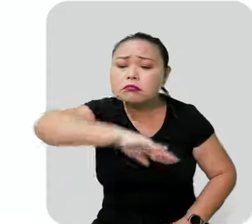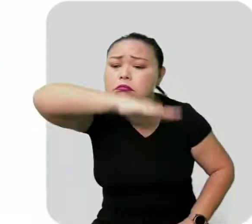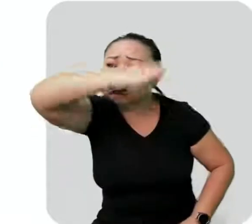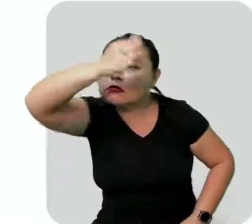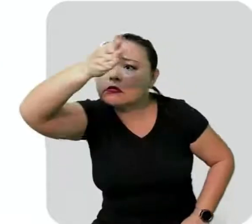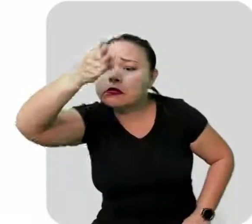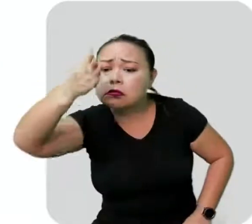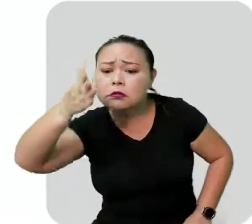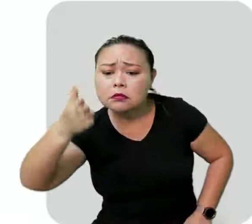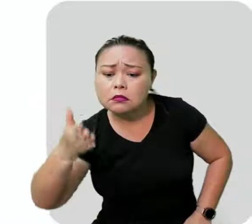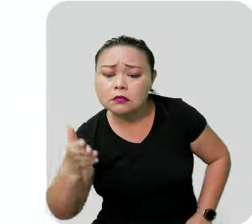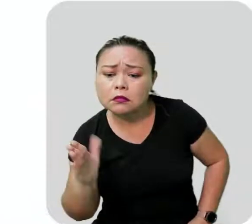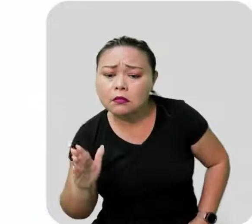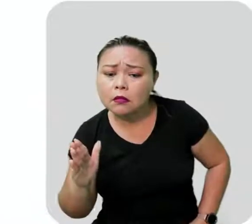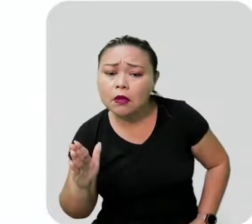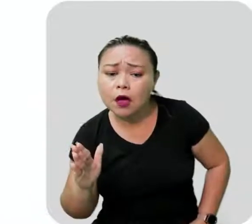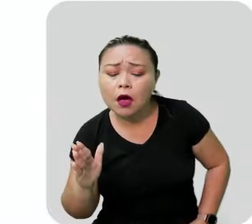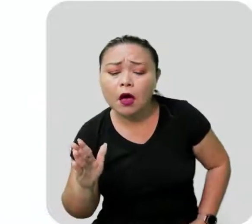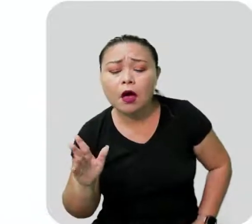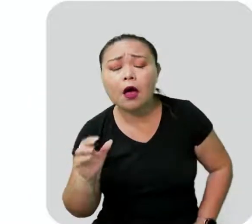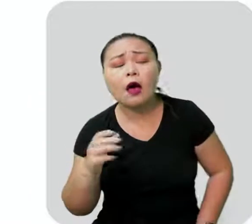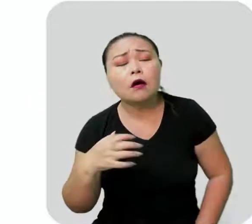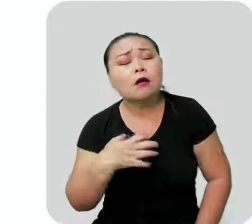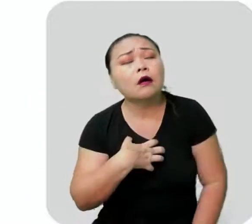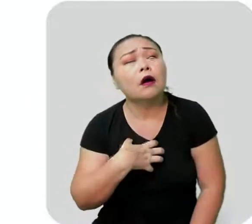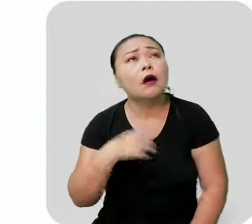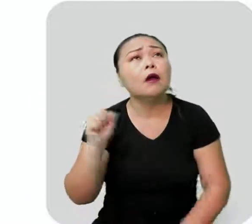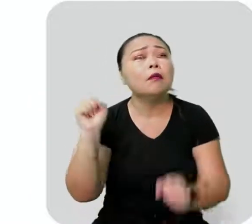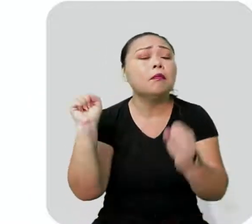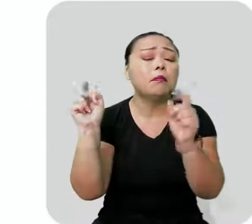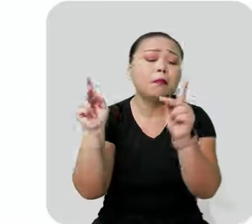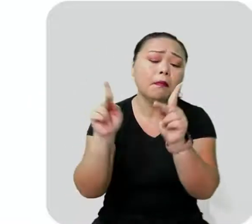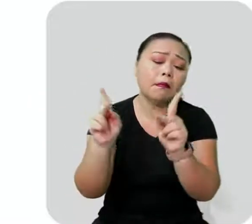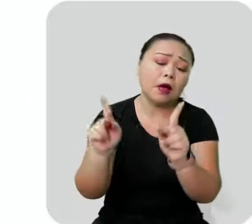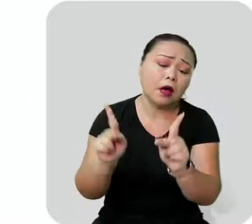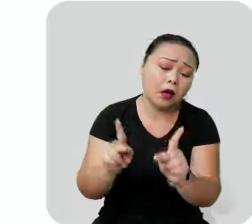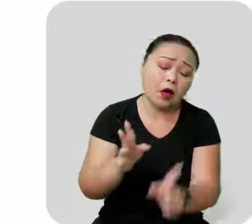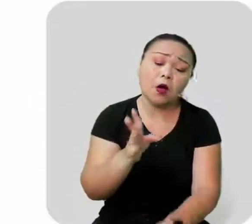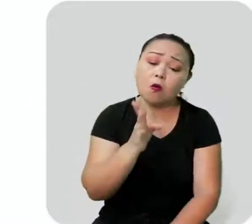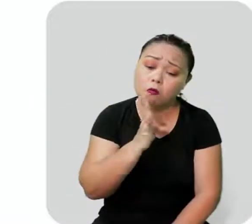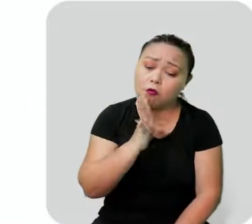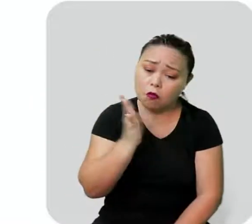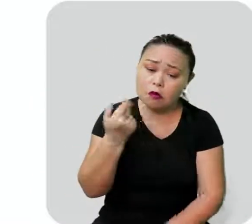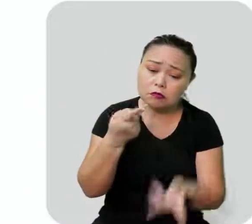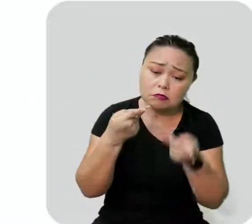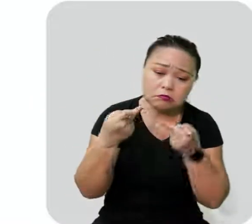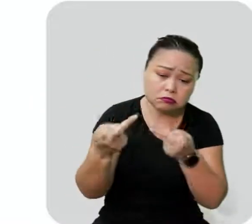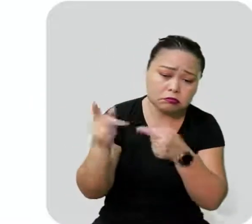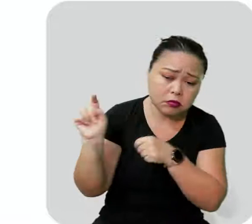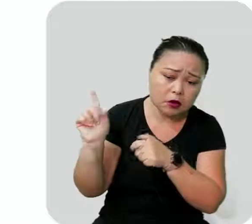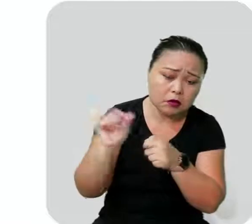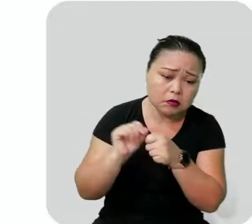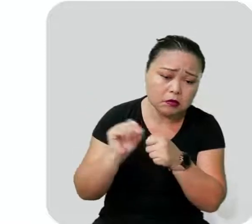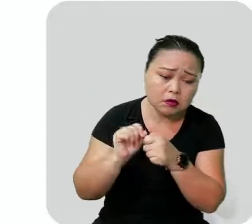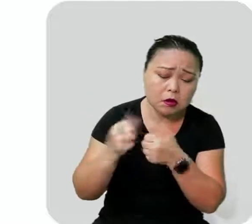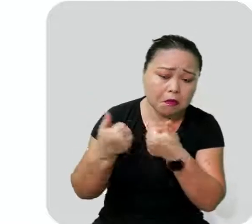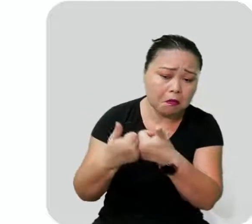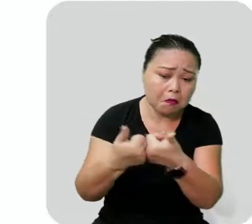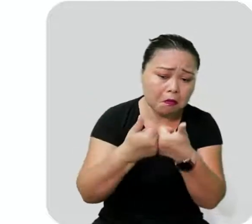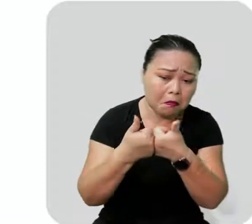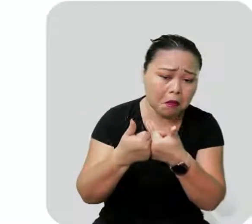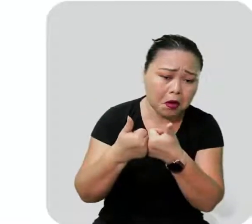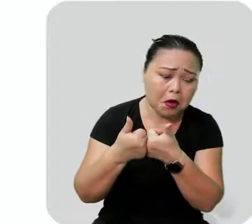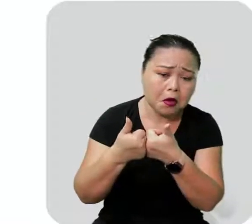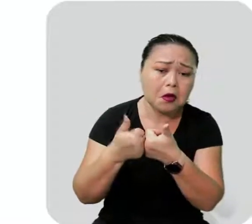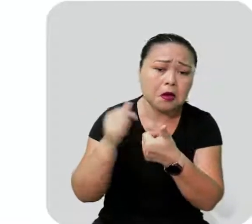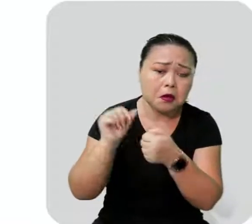aqui essa é uma página antes que eu conheço pessoalmente o Machu Picchu aqui próximo da cidade